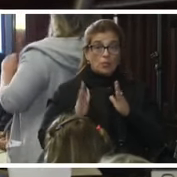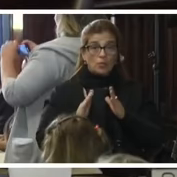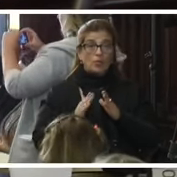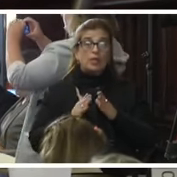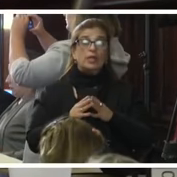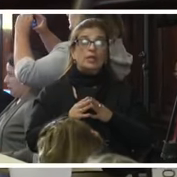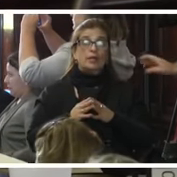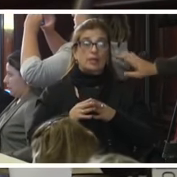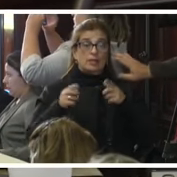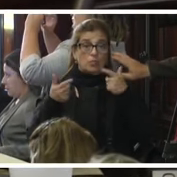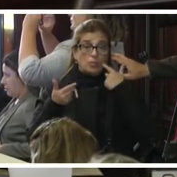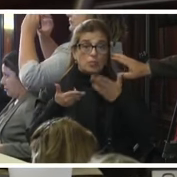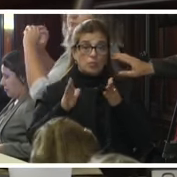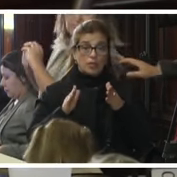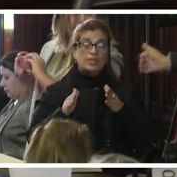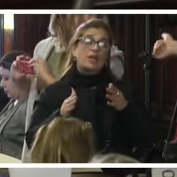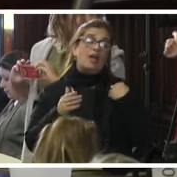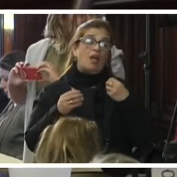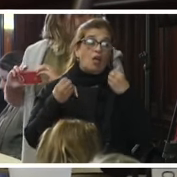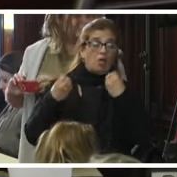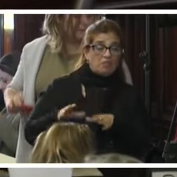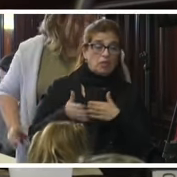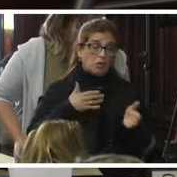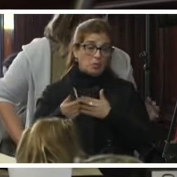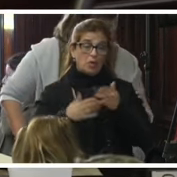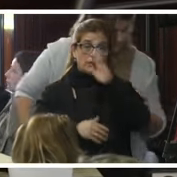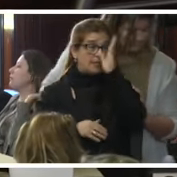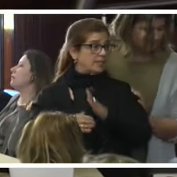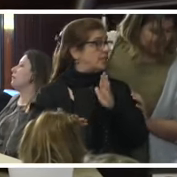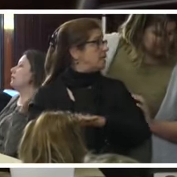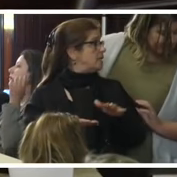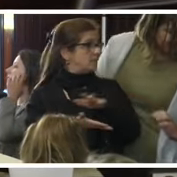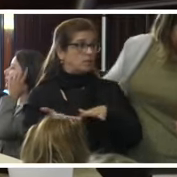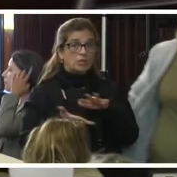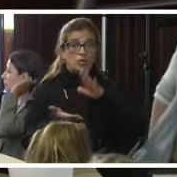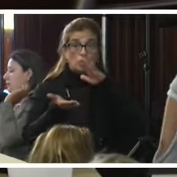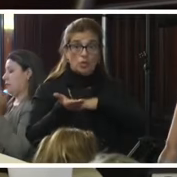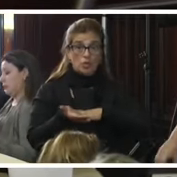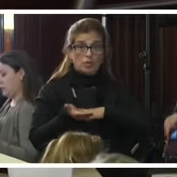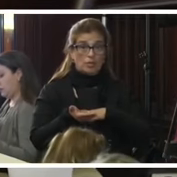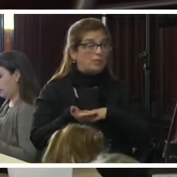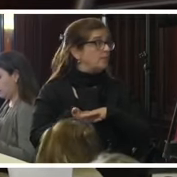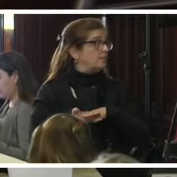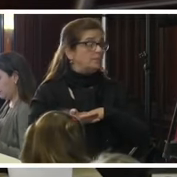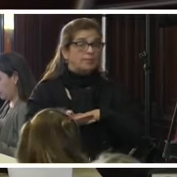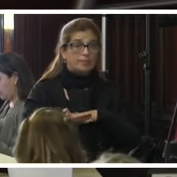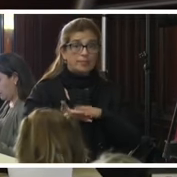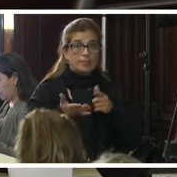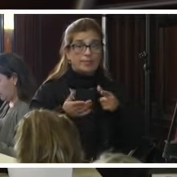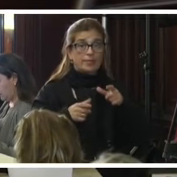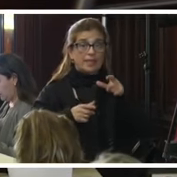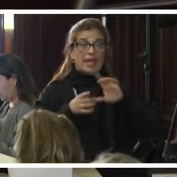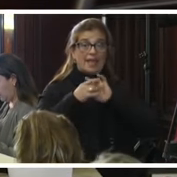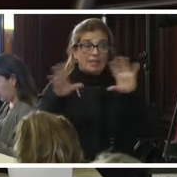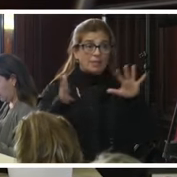voo, denota a negligência do Brasil frente às agendas de direitos humanos e o seu desprezo pelo espaço de diálogo